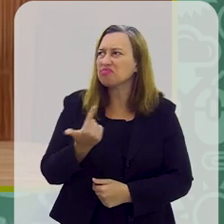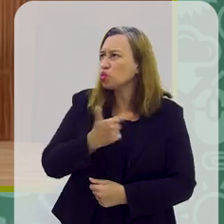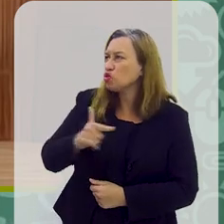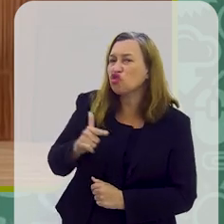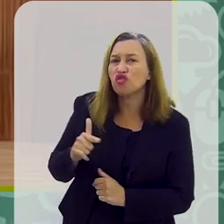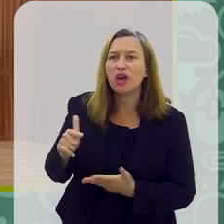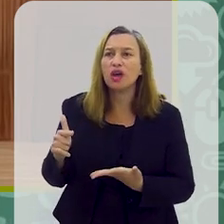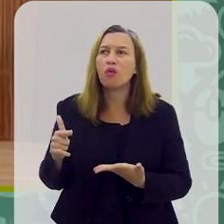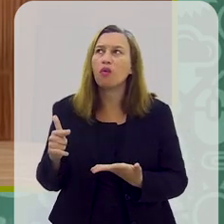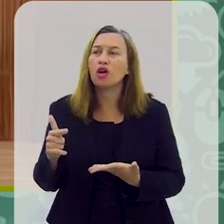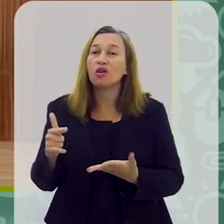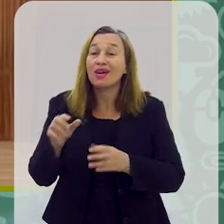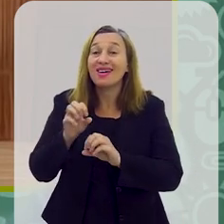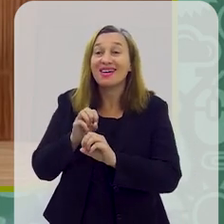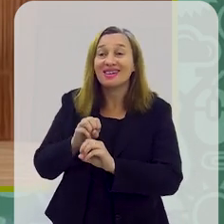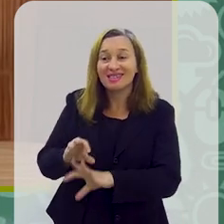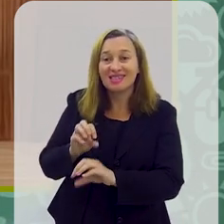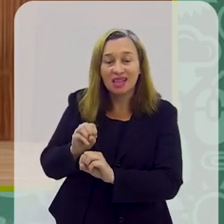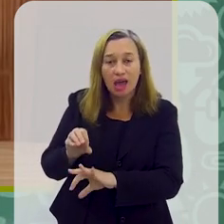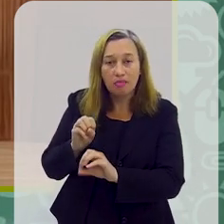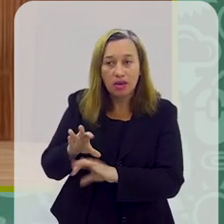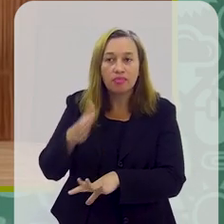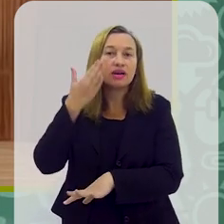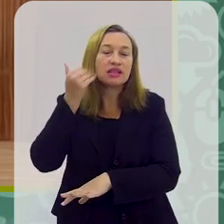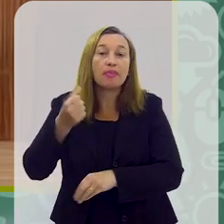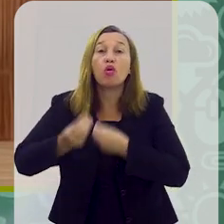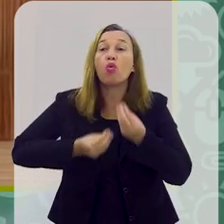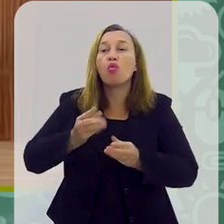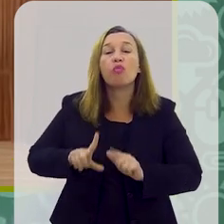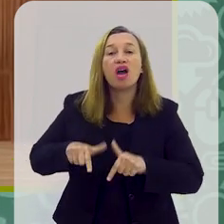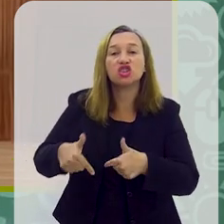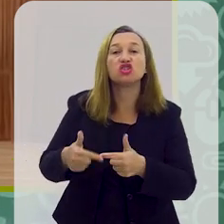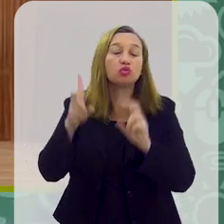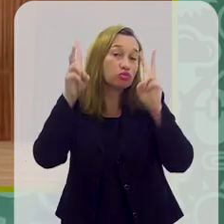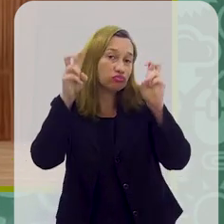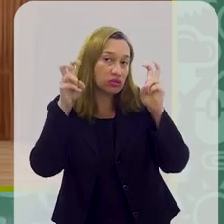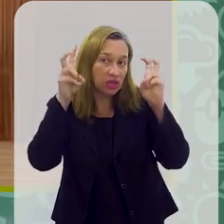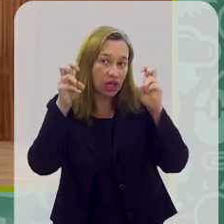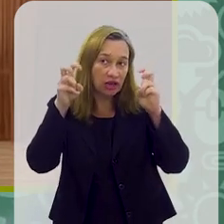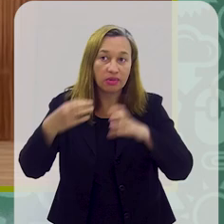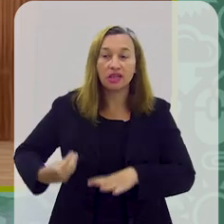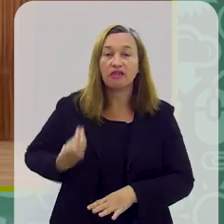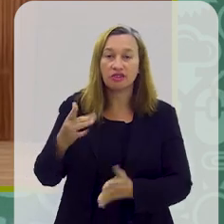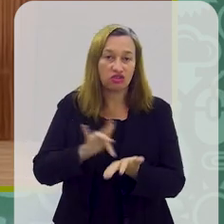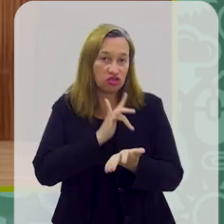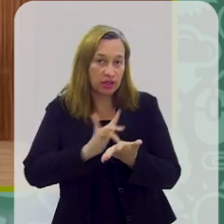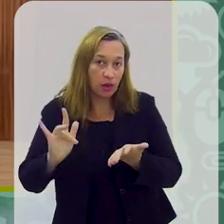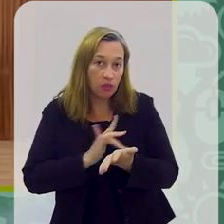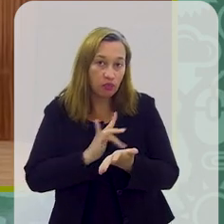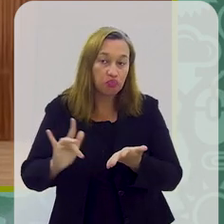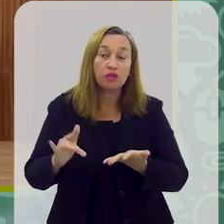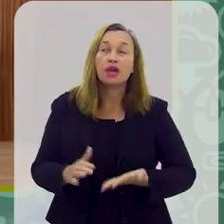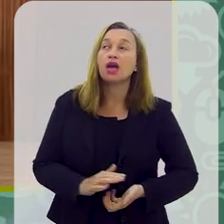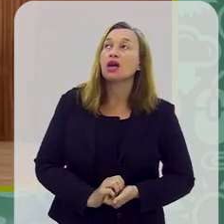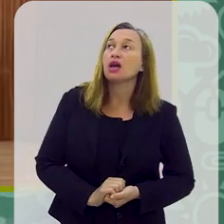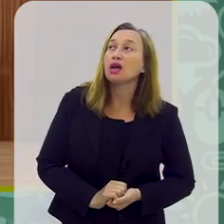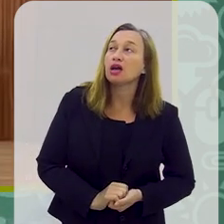não tiveram educação para saber como lidar com o tema da vida digital,